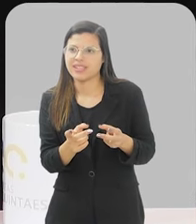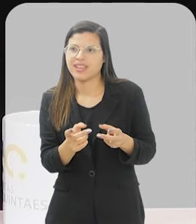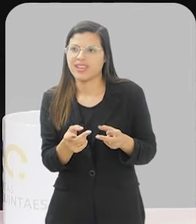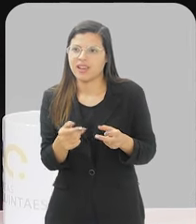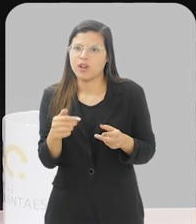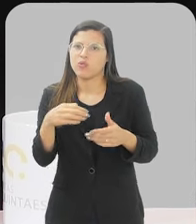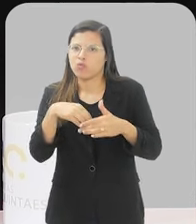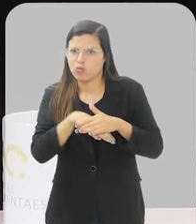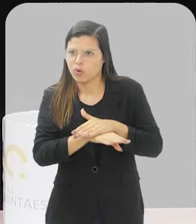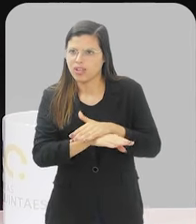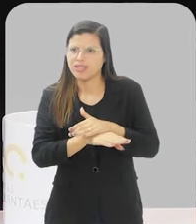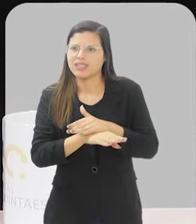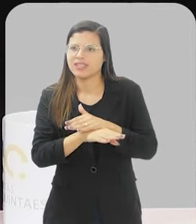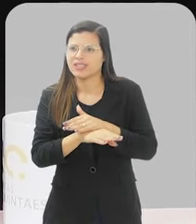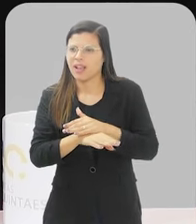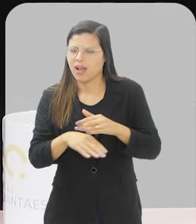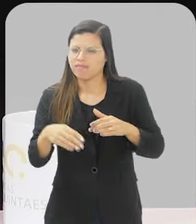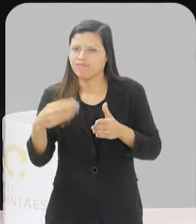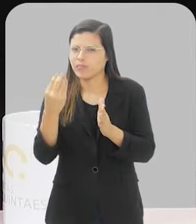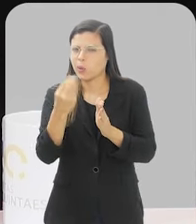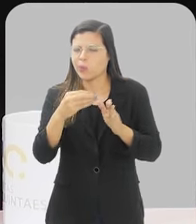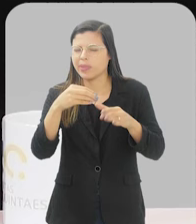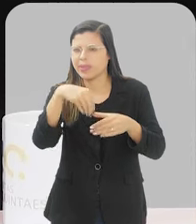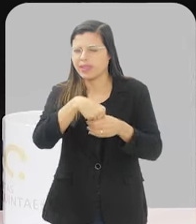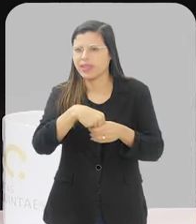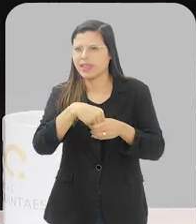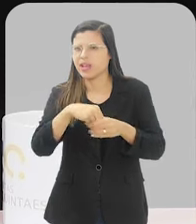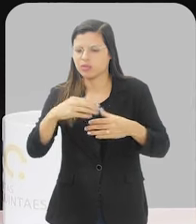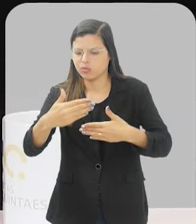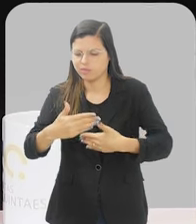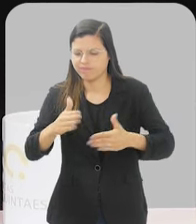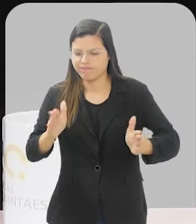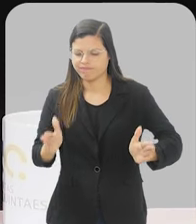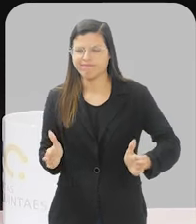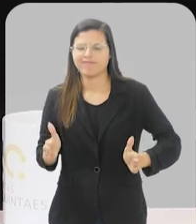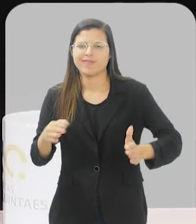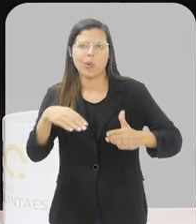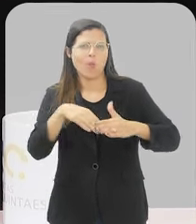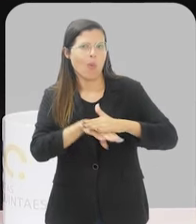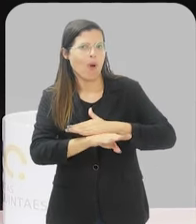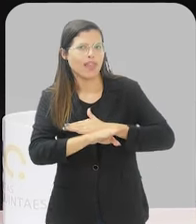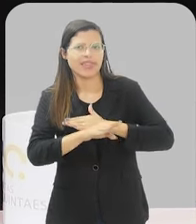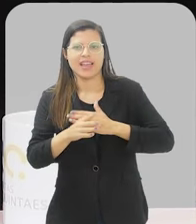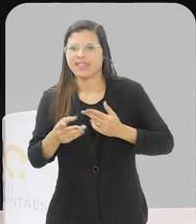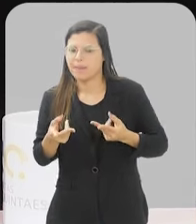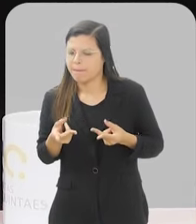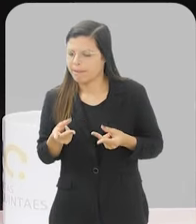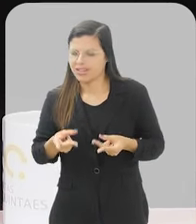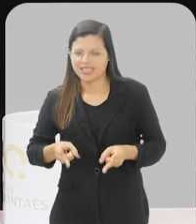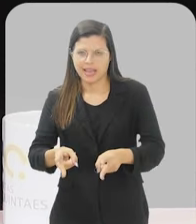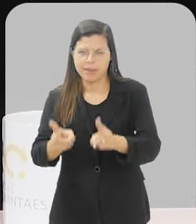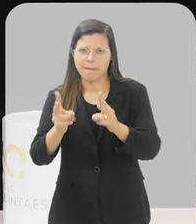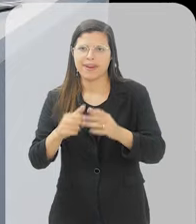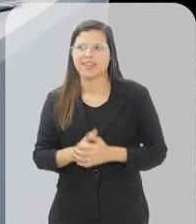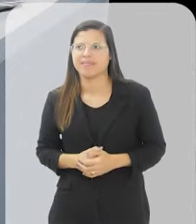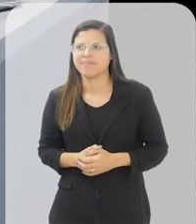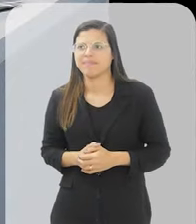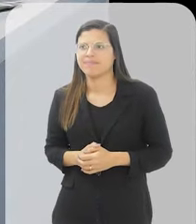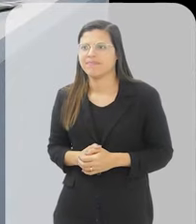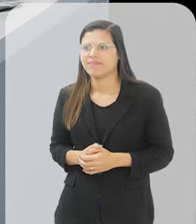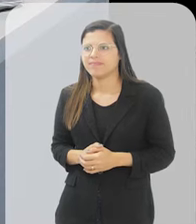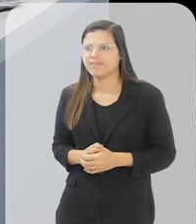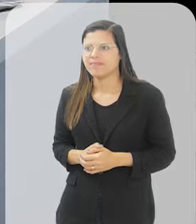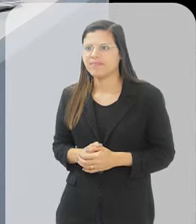né? Essa daí eu acho que eu vou pegar, vou colocar ela dentro de um baú e vai ficar guardada pro resto da vida. Você sabe que eu